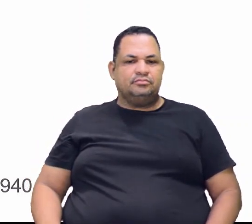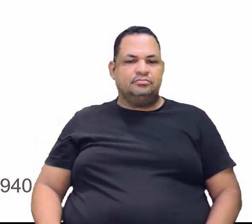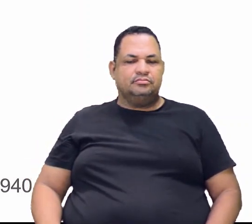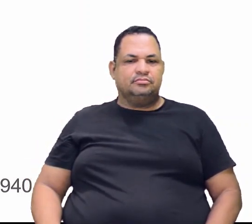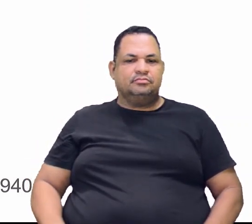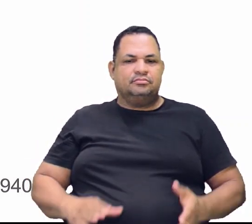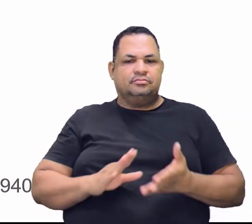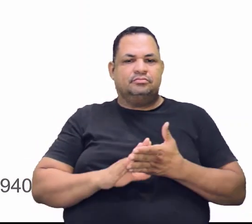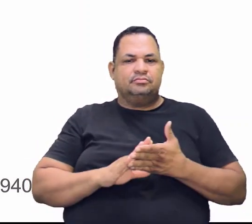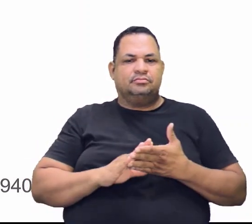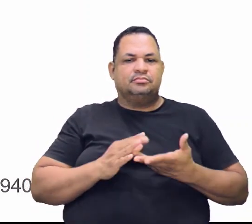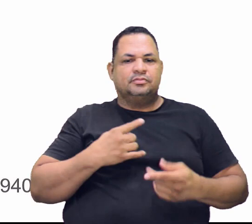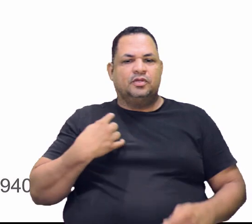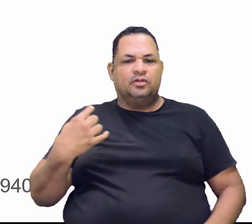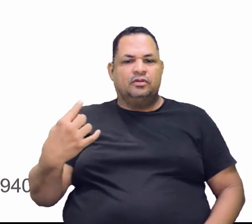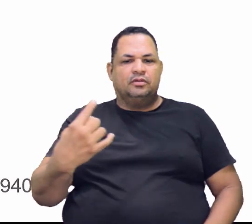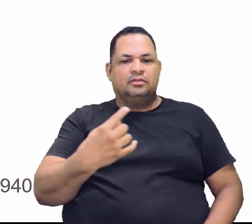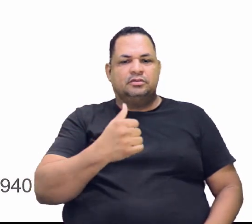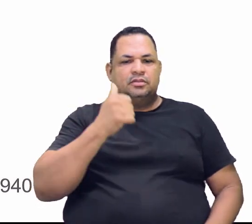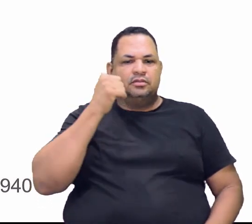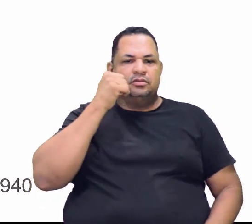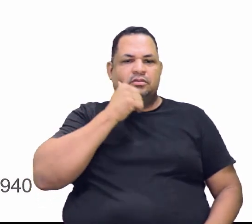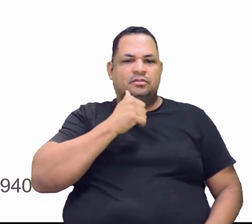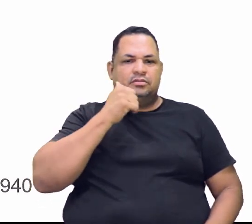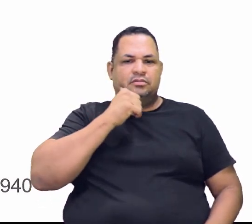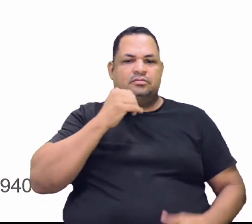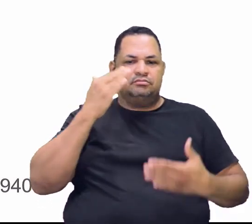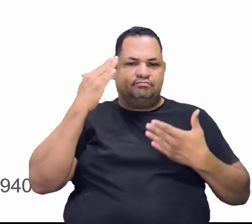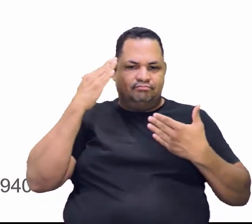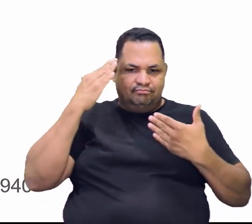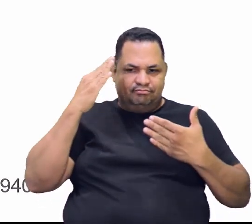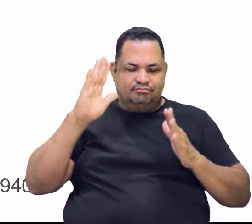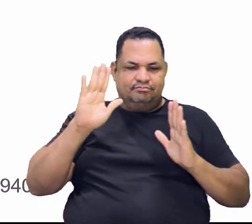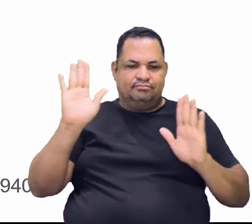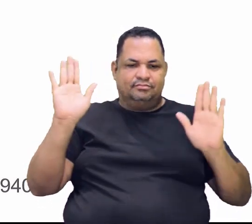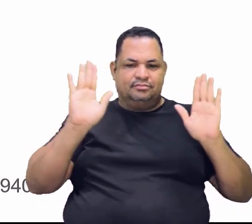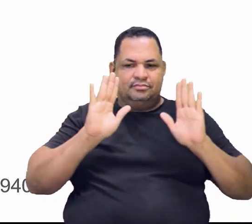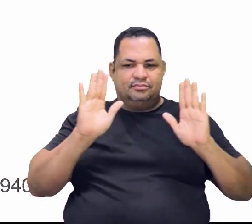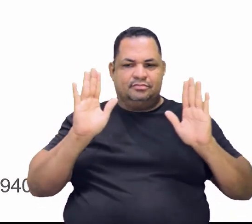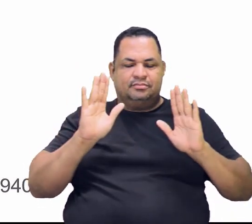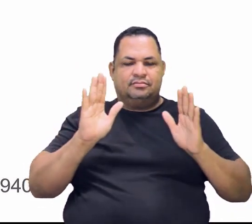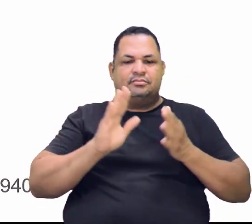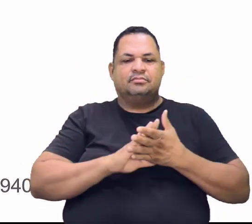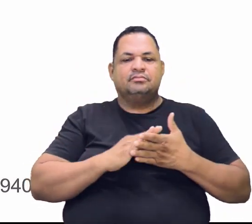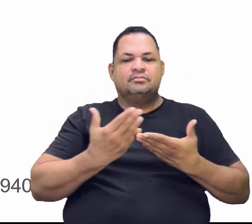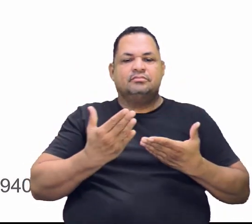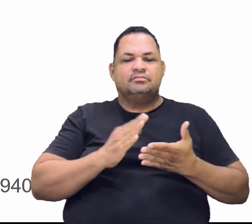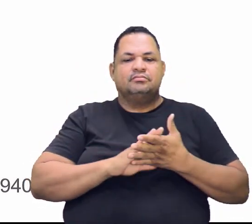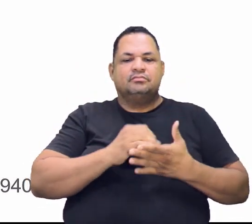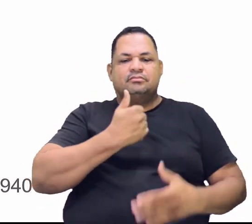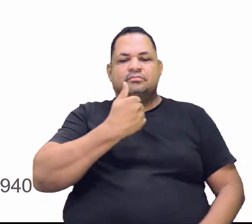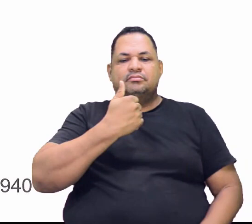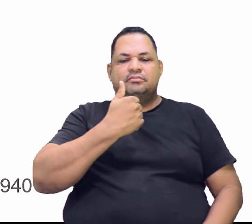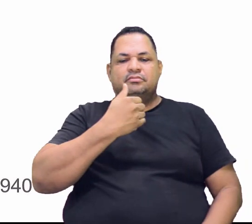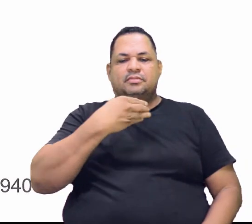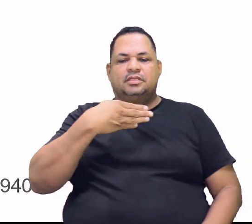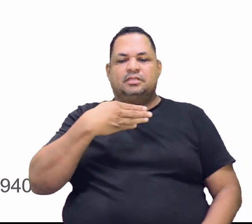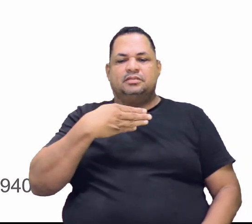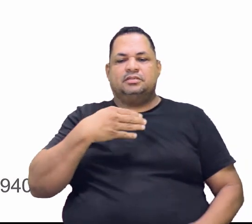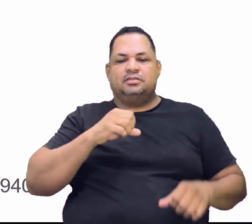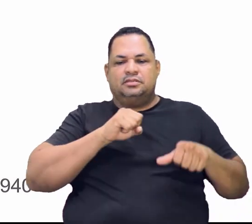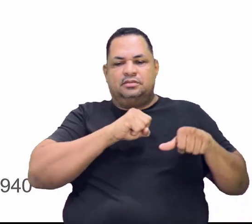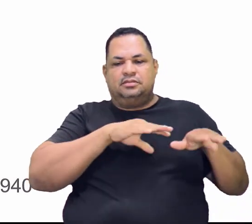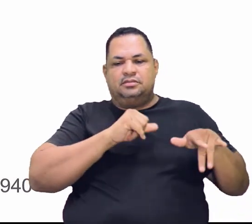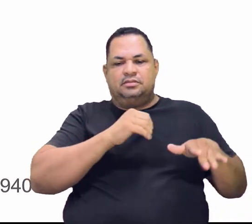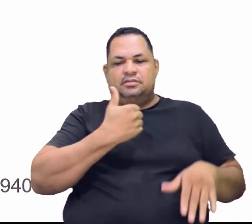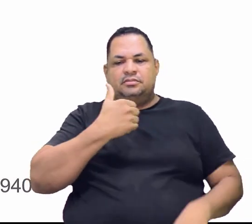no seu entorno ali, só mulheres, e ele se despede no dia 13 de setembro. É